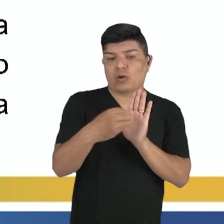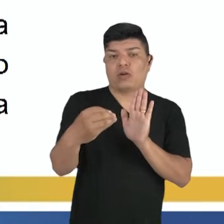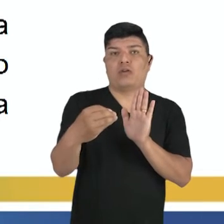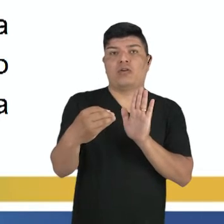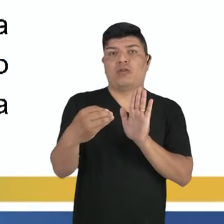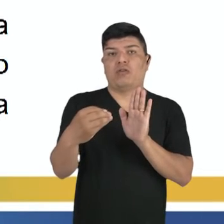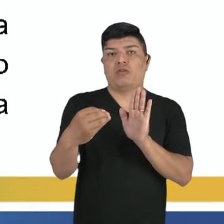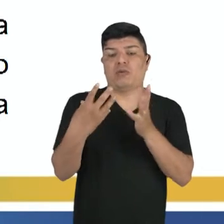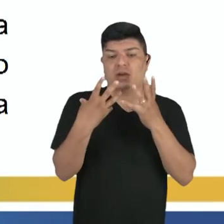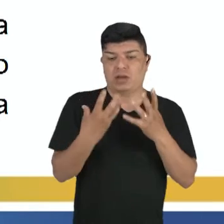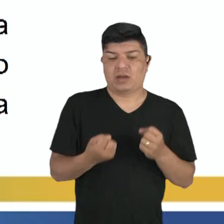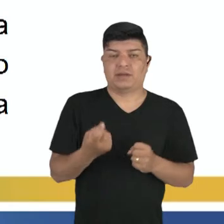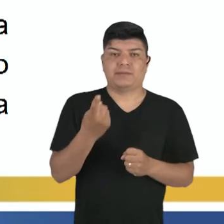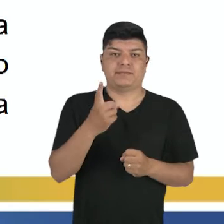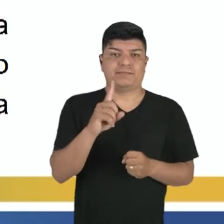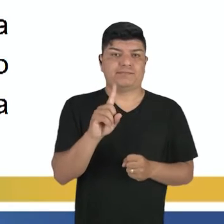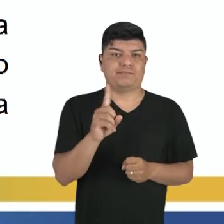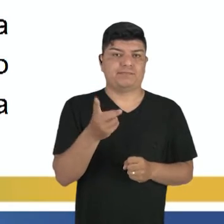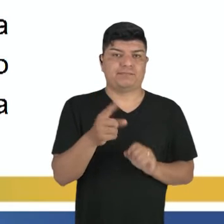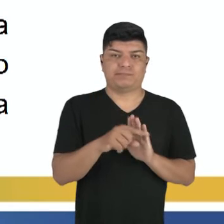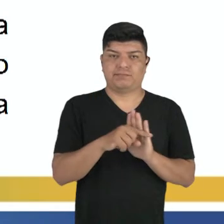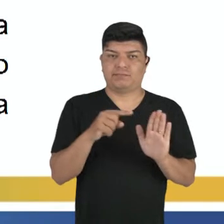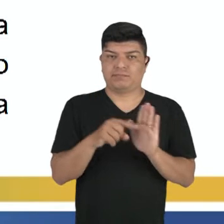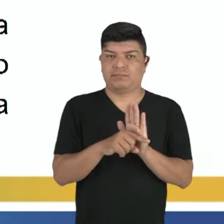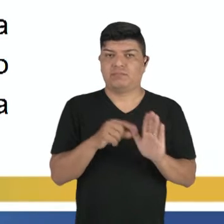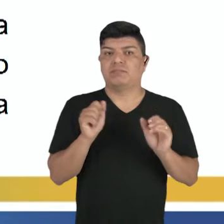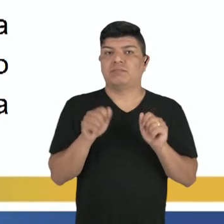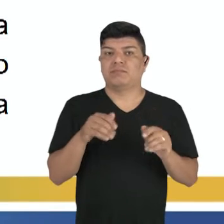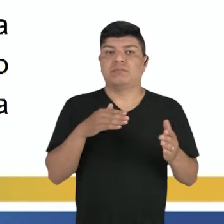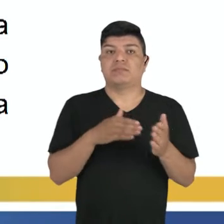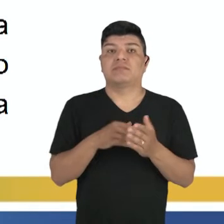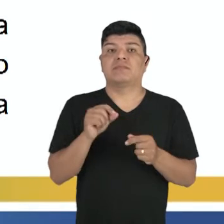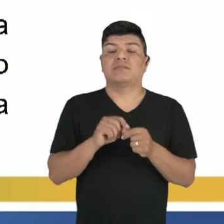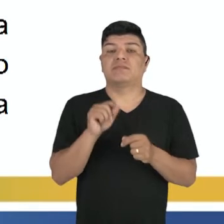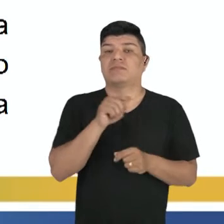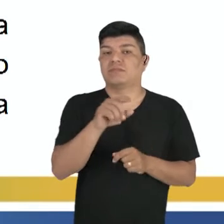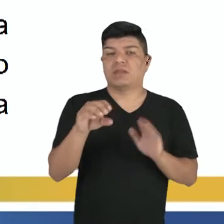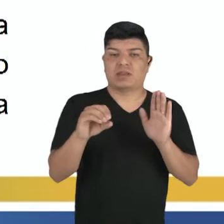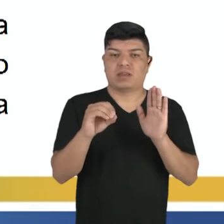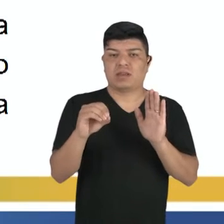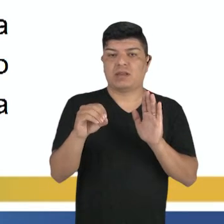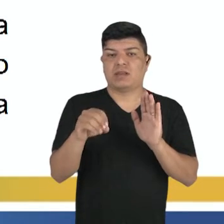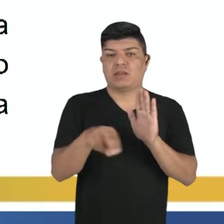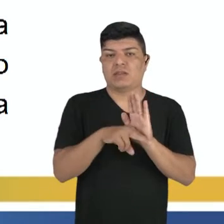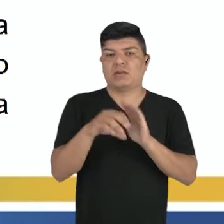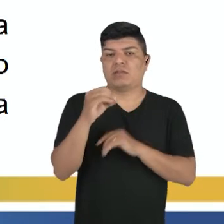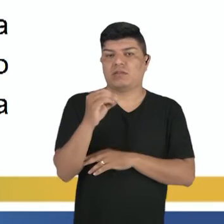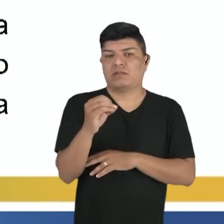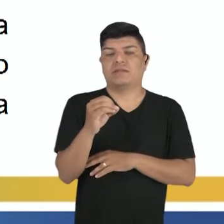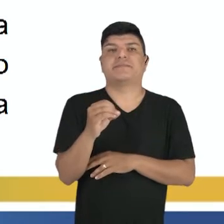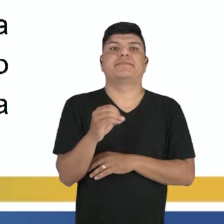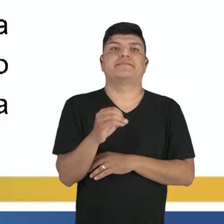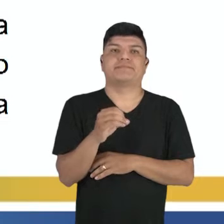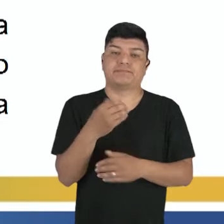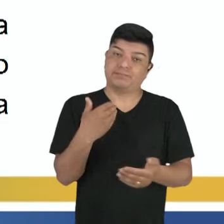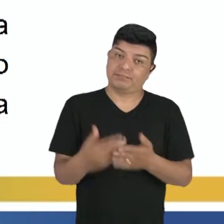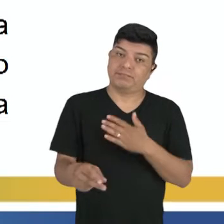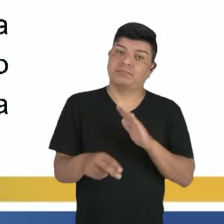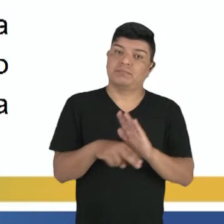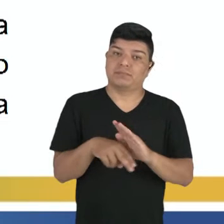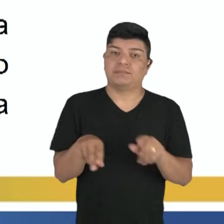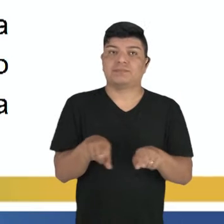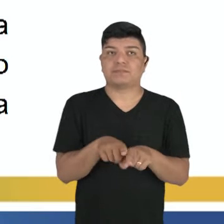serão considerados na contagem de linhas e pode até fazer você zerar ou que você perca ponto. Ou